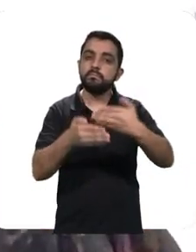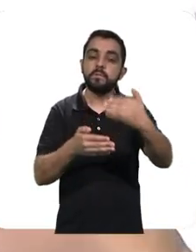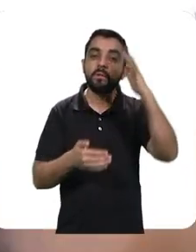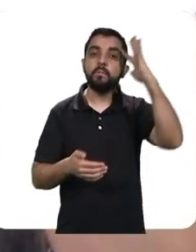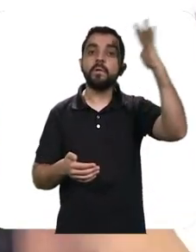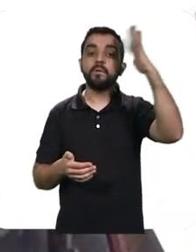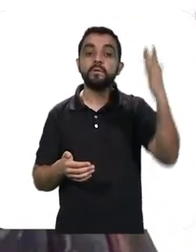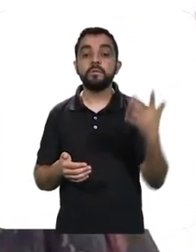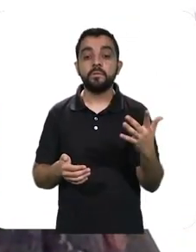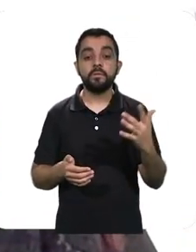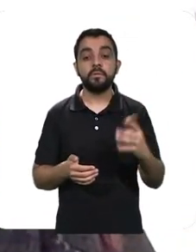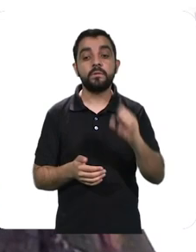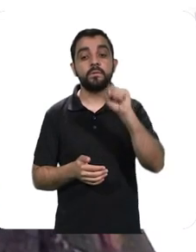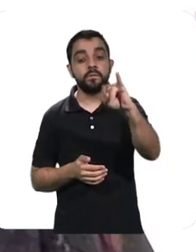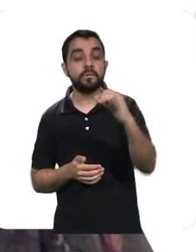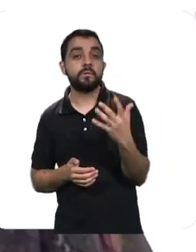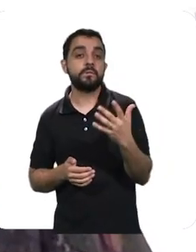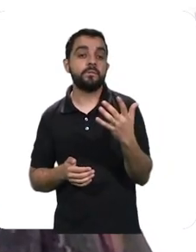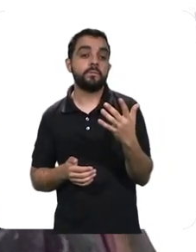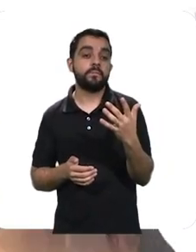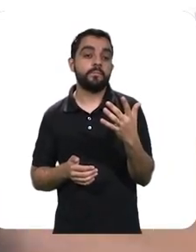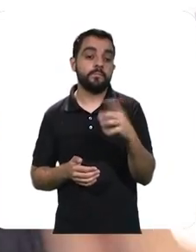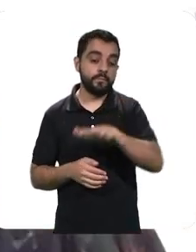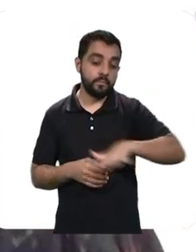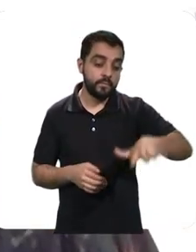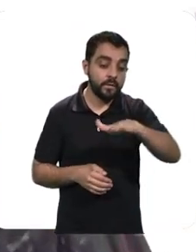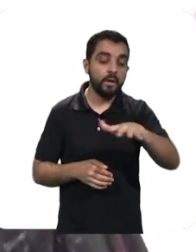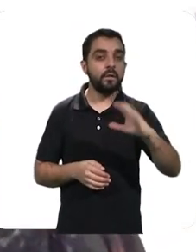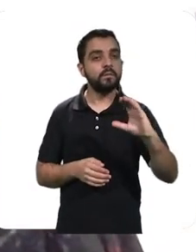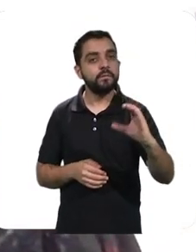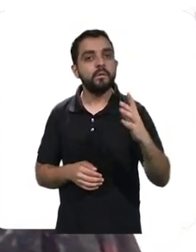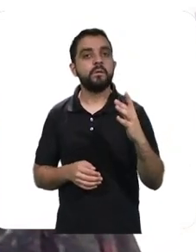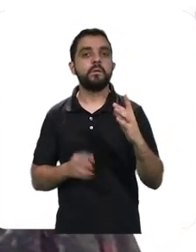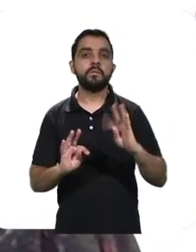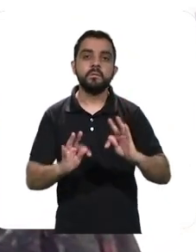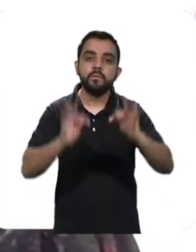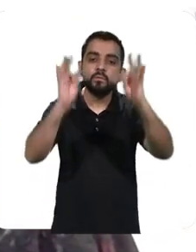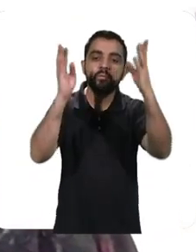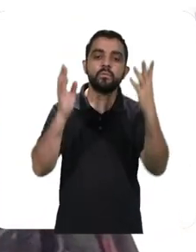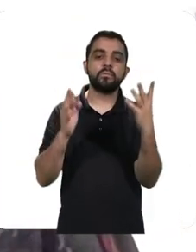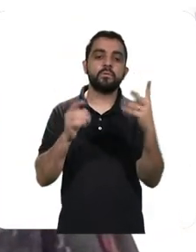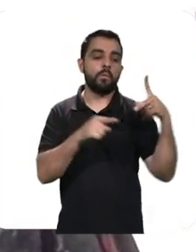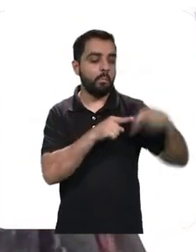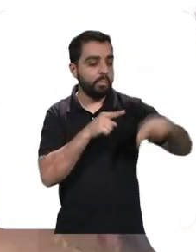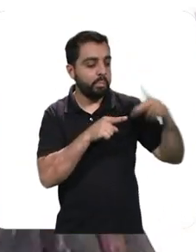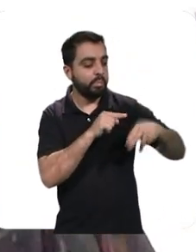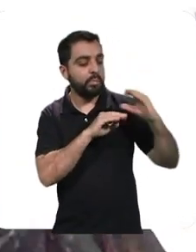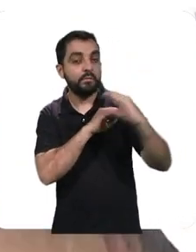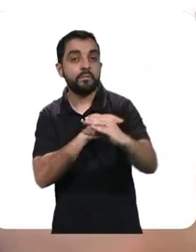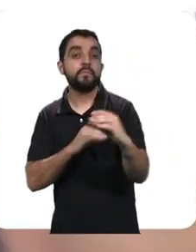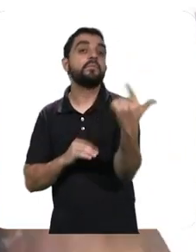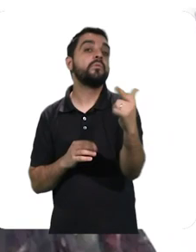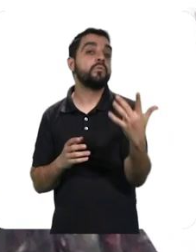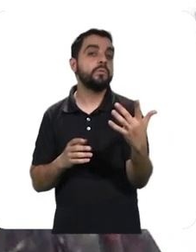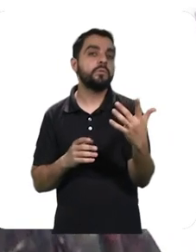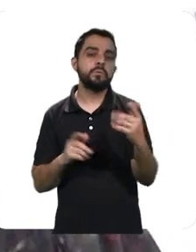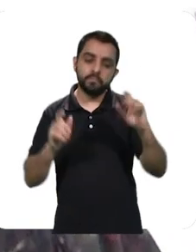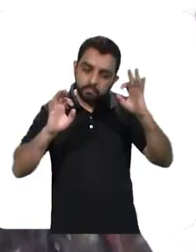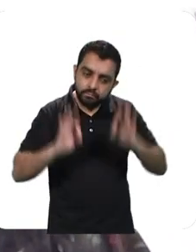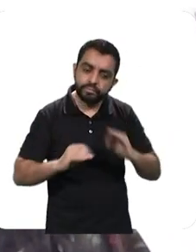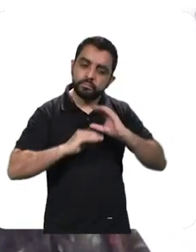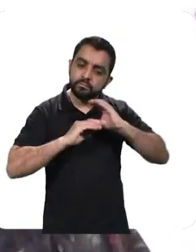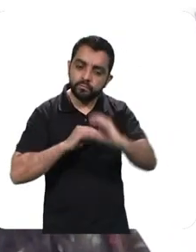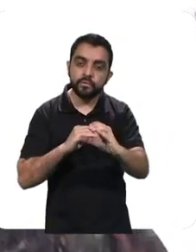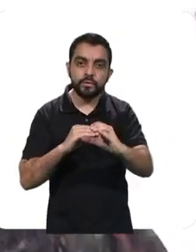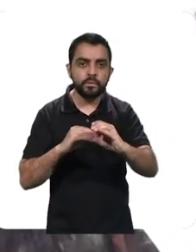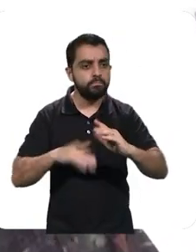gente não tivesse sofrido no campo da ciência e tecnologia os cortes avassaladores que nós sofremos